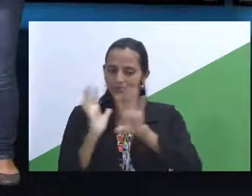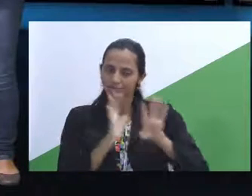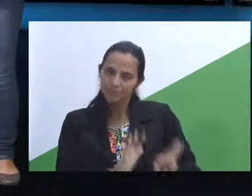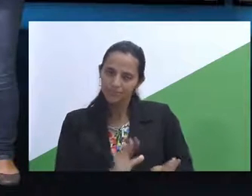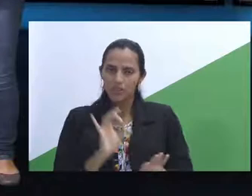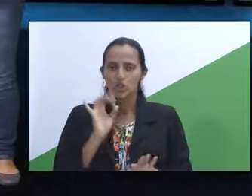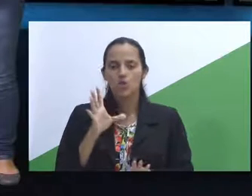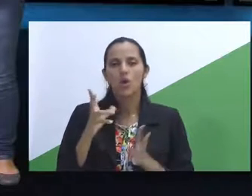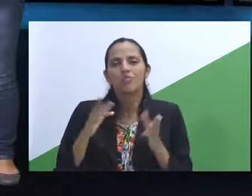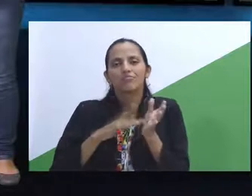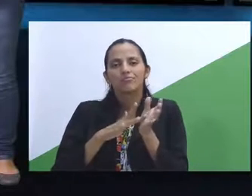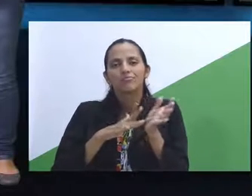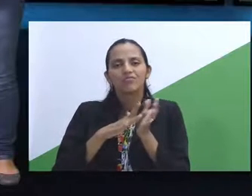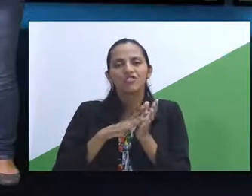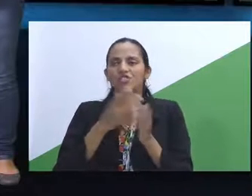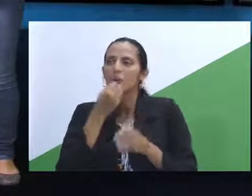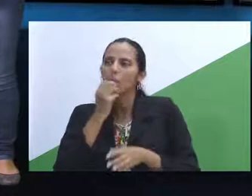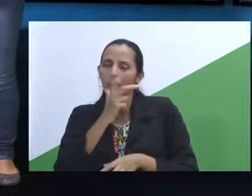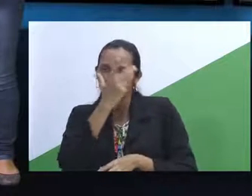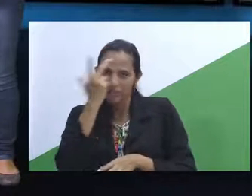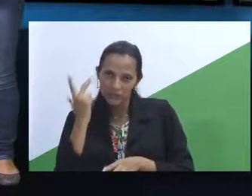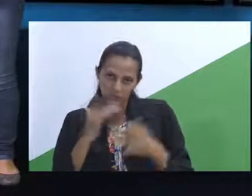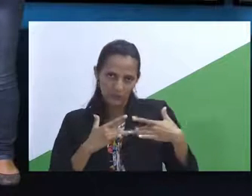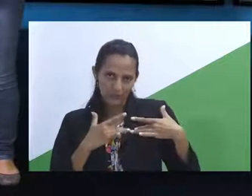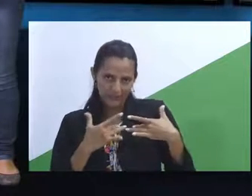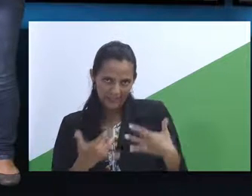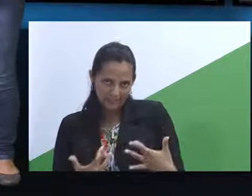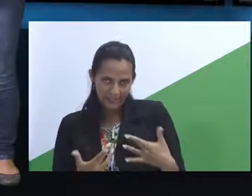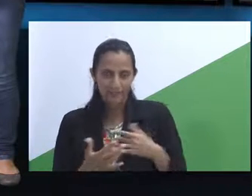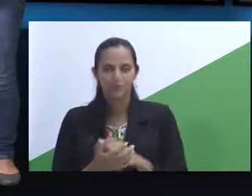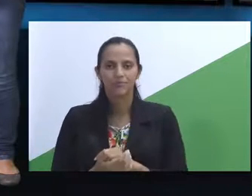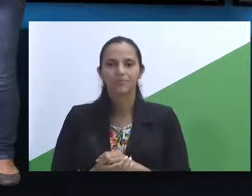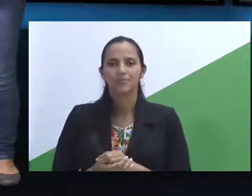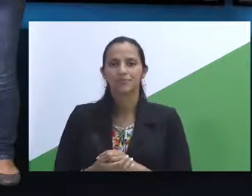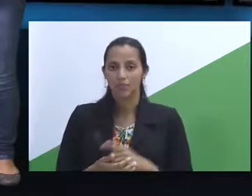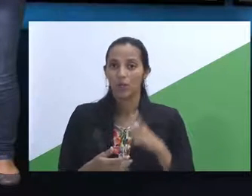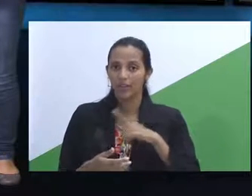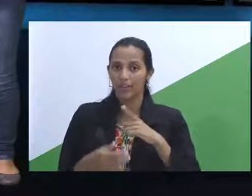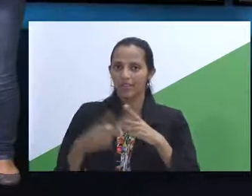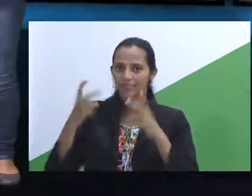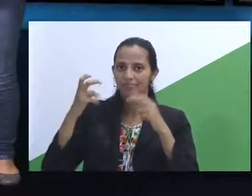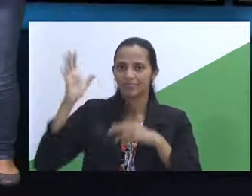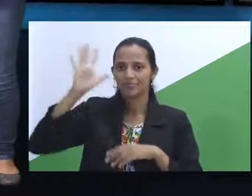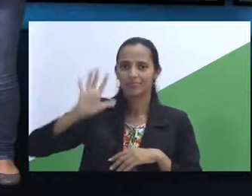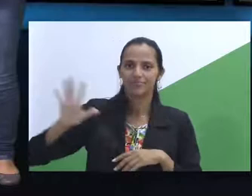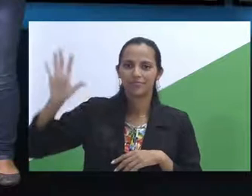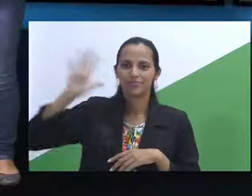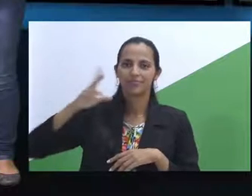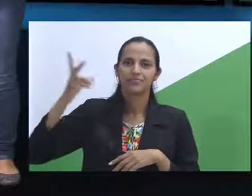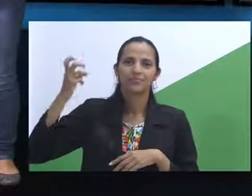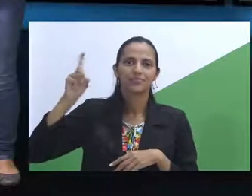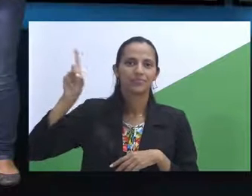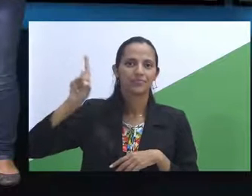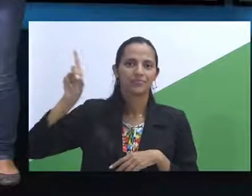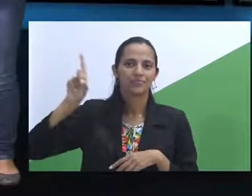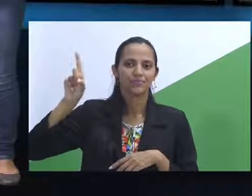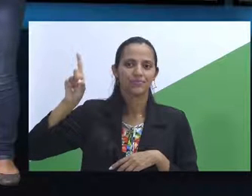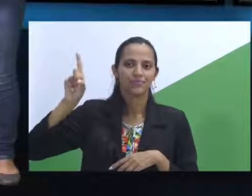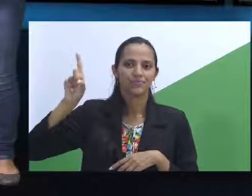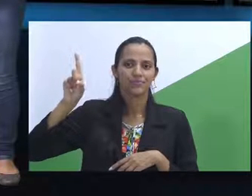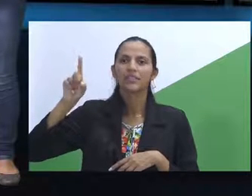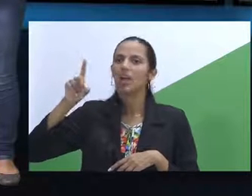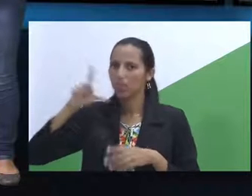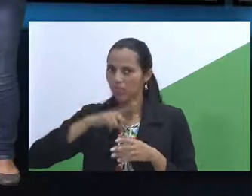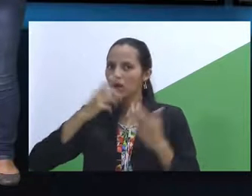governa através, então, dos decretos-leis. Então, né? Vocês têm a imagem, algumas charges de Vargas, cai muito no